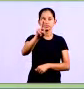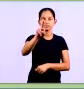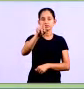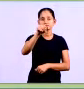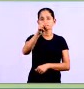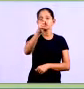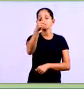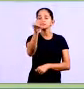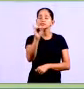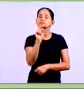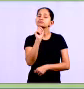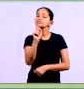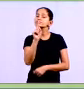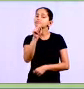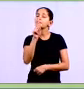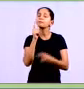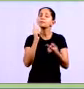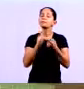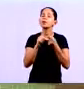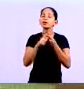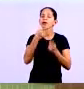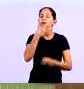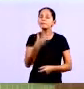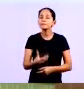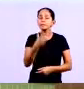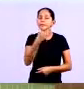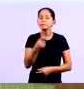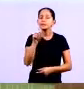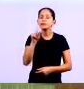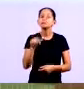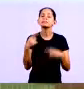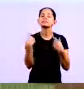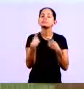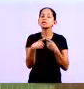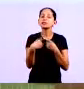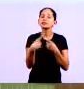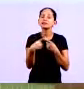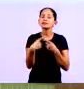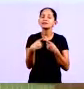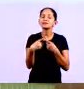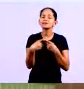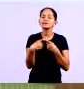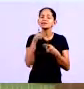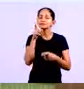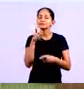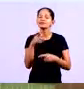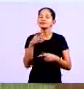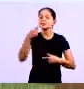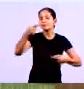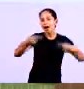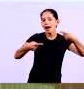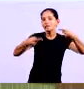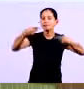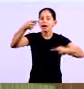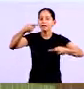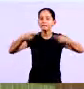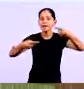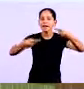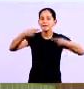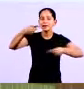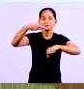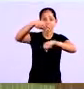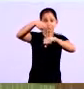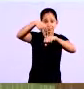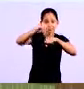Elusão é um termo novo e a gente discutiu isso um pouco no mestrado, e a gente discute isso um